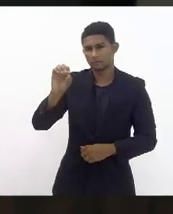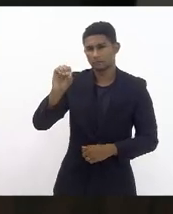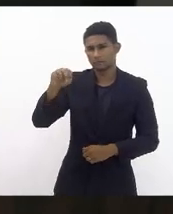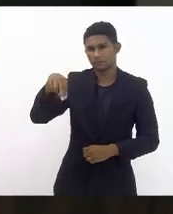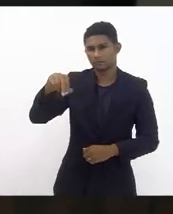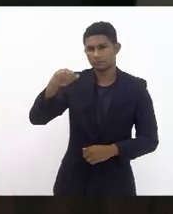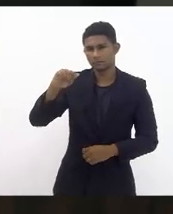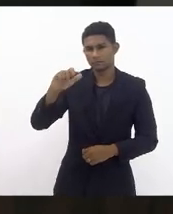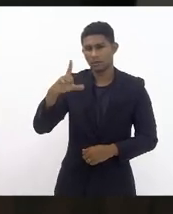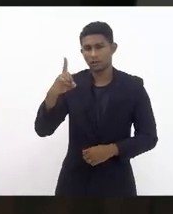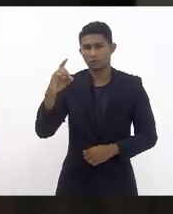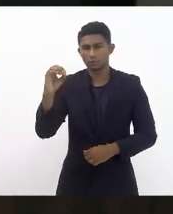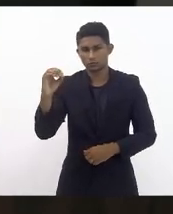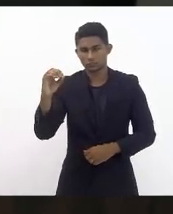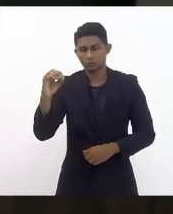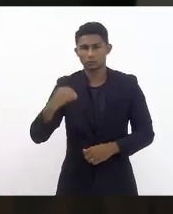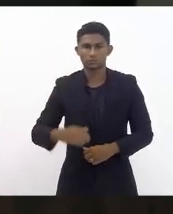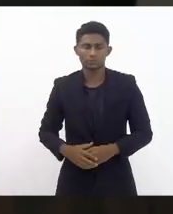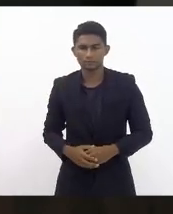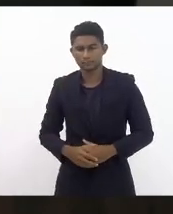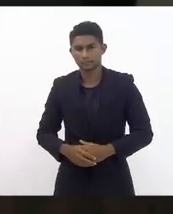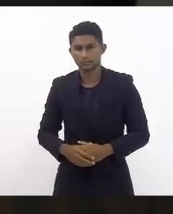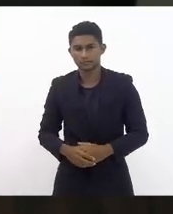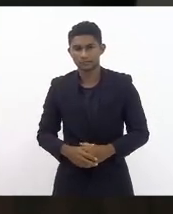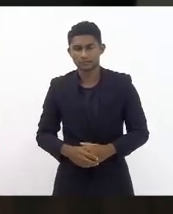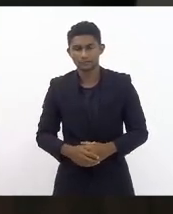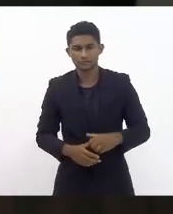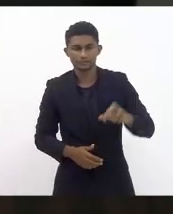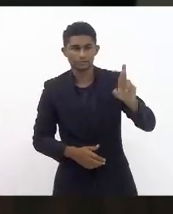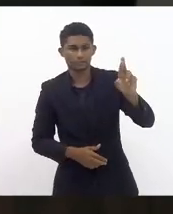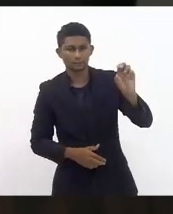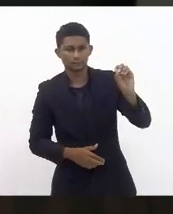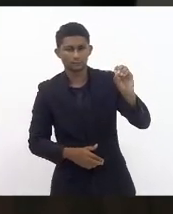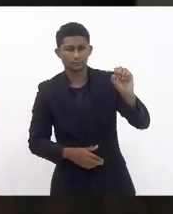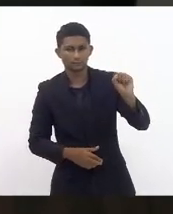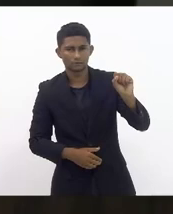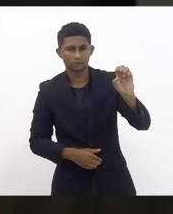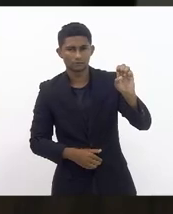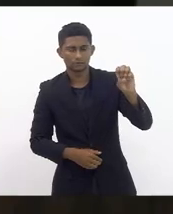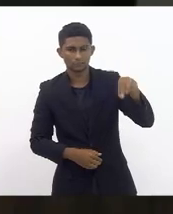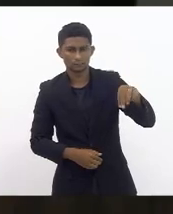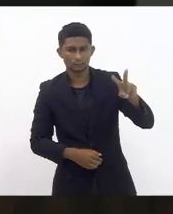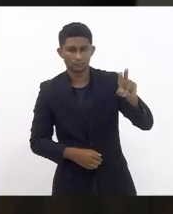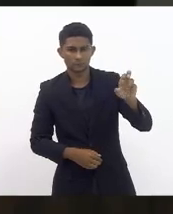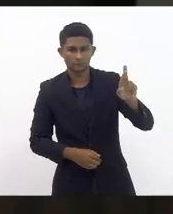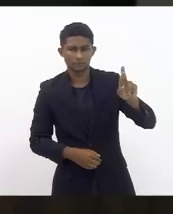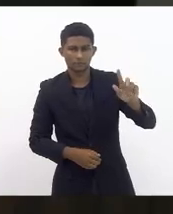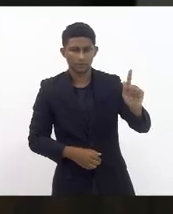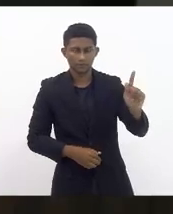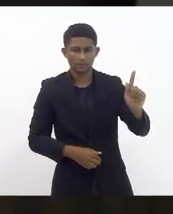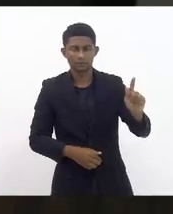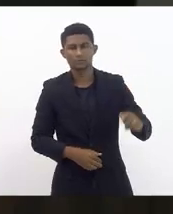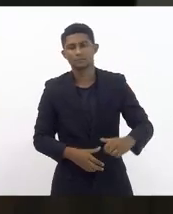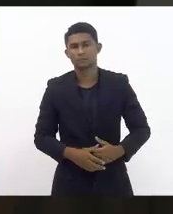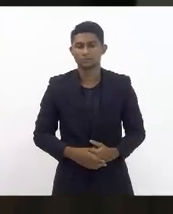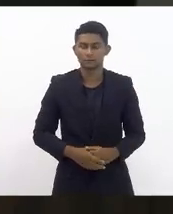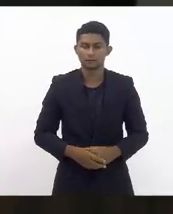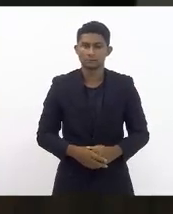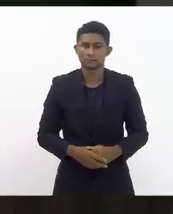Anquieta. Deputado Ronaldo Anquieta. Deputado Rosenberg Reis. Deputado Rosenberg